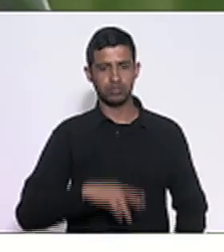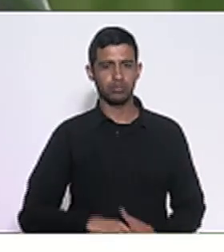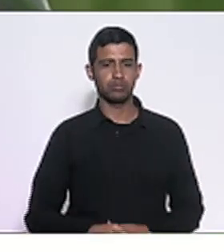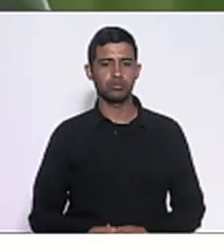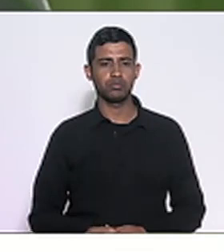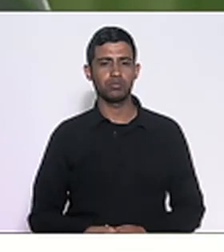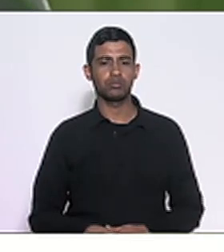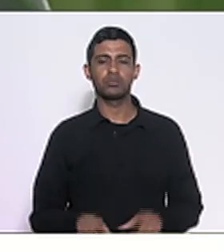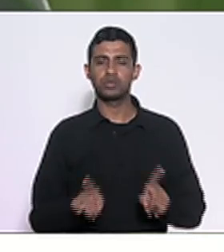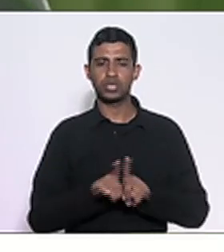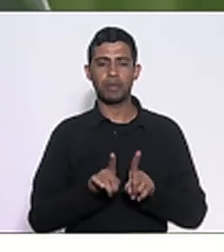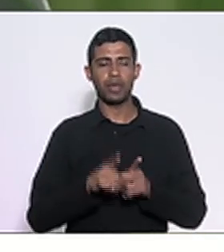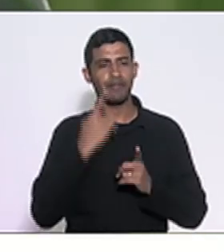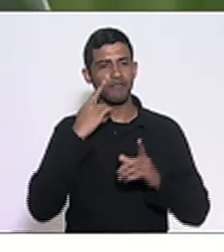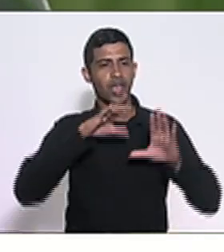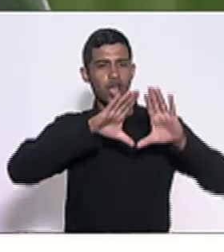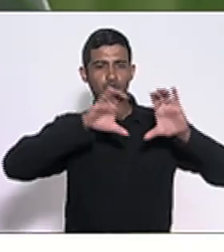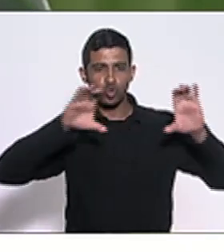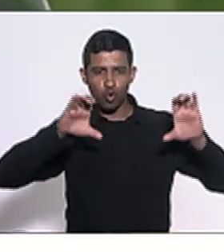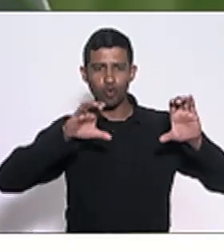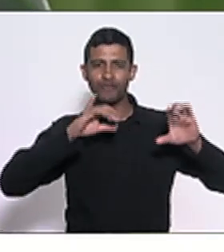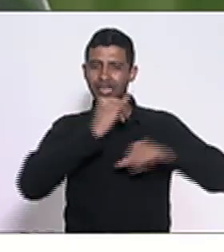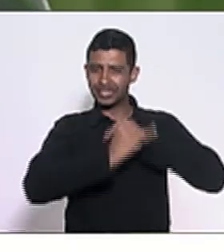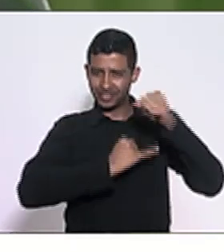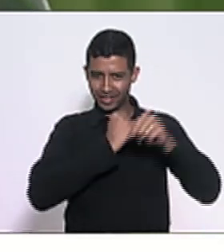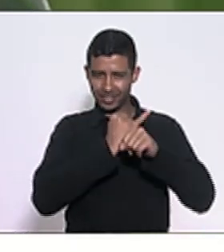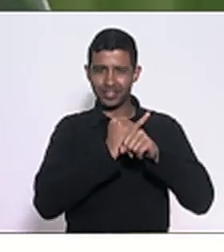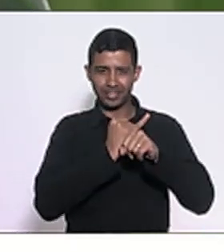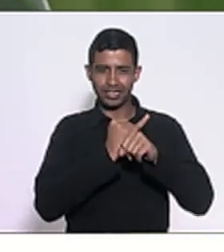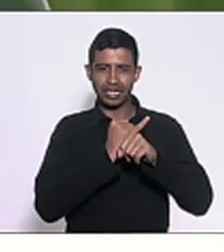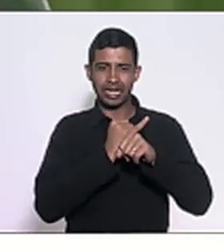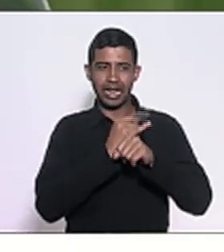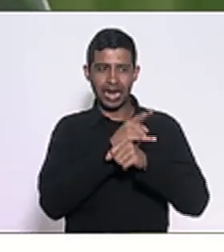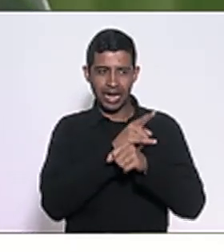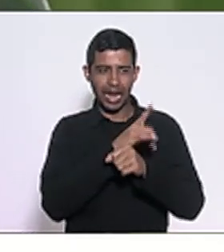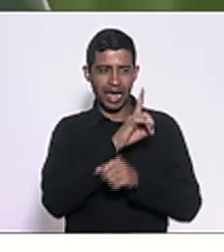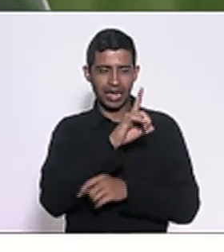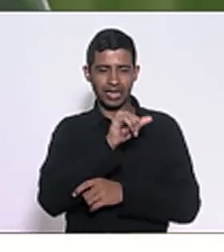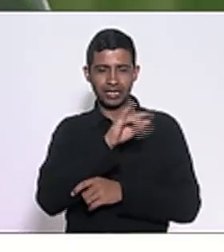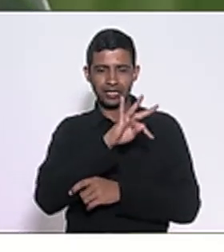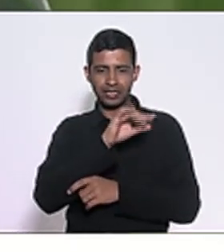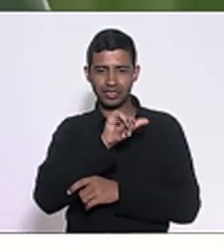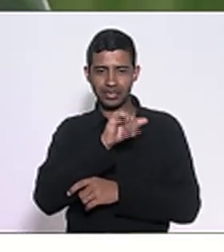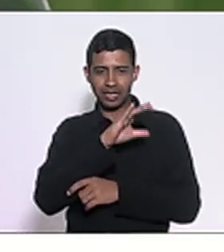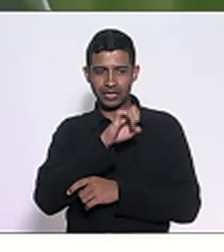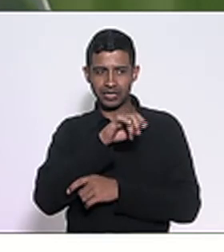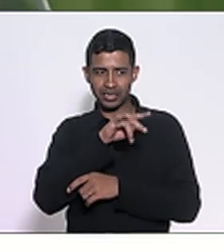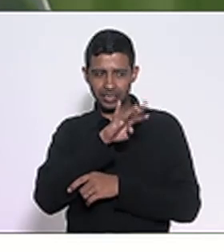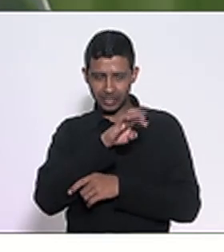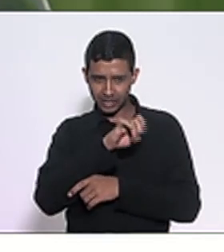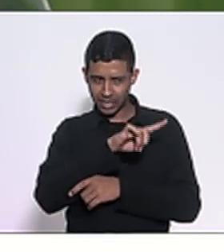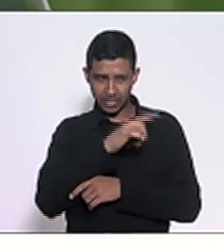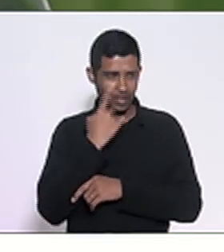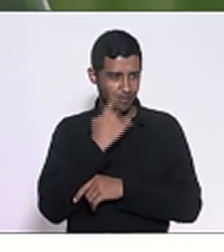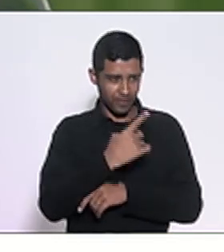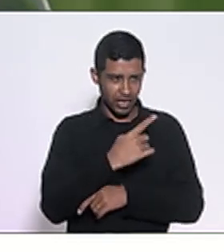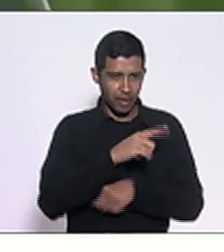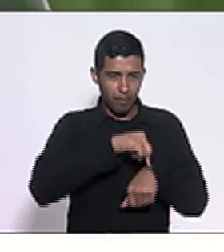Questão de uma nuvem, a gente tem a intenção, depois que o data center tiver a fazer um movimento de convergência,